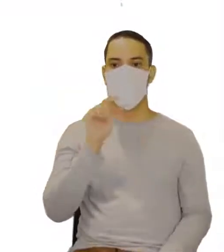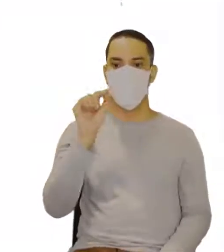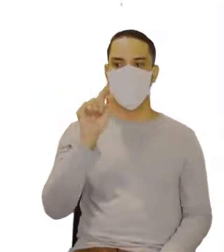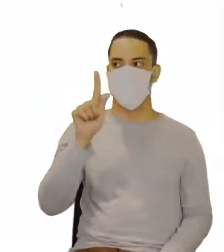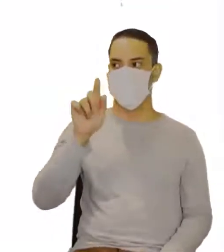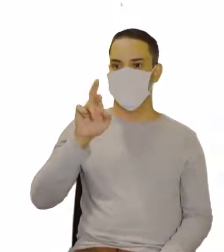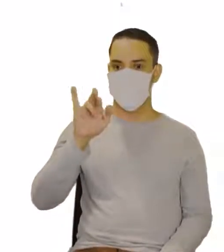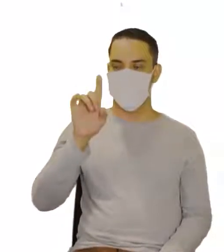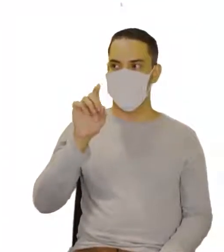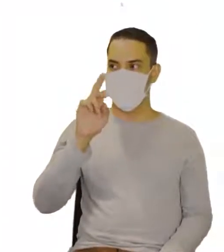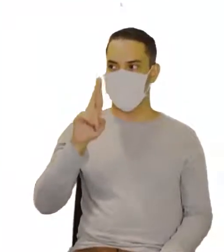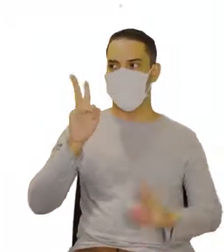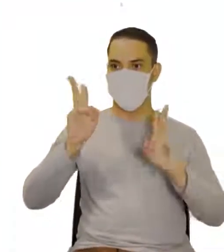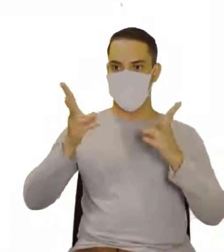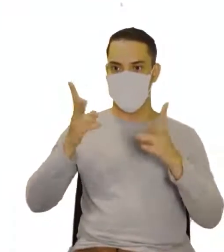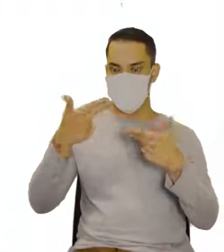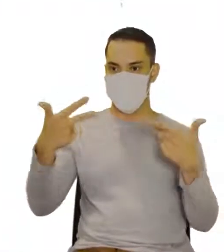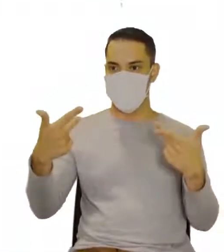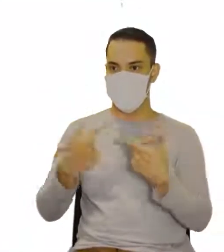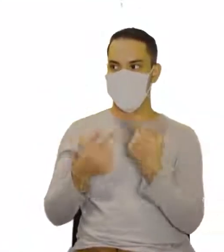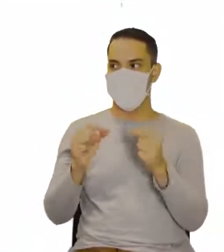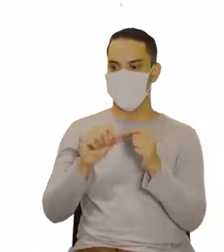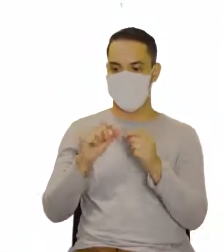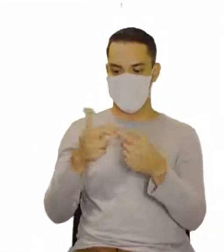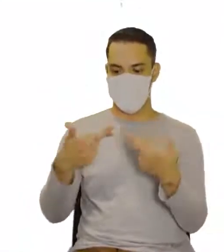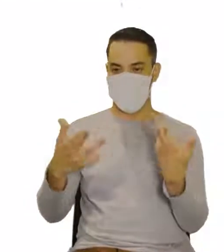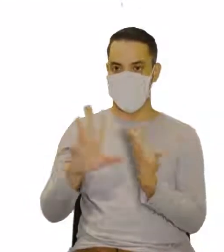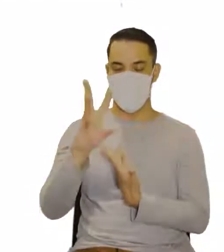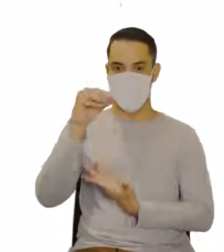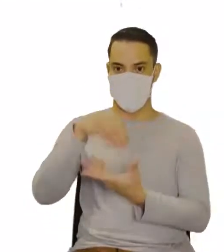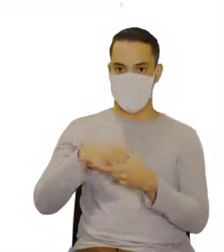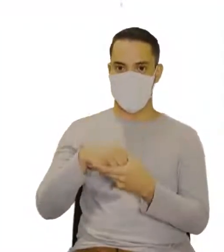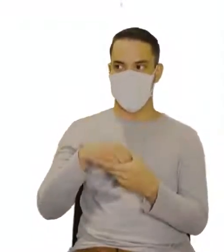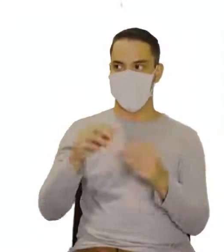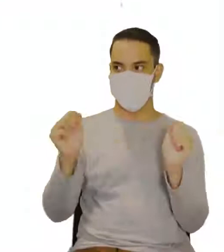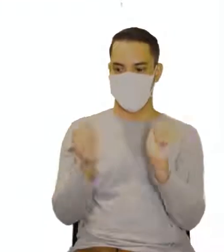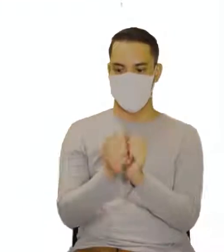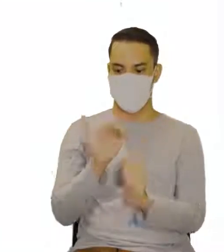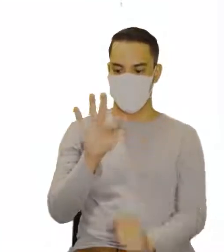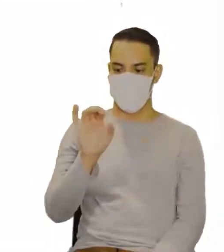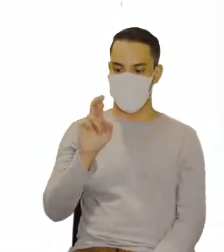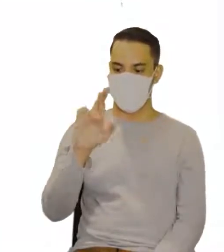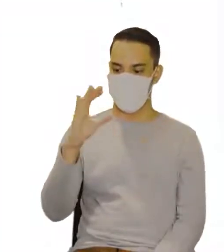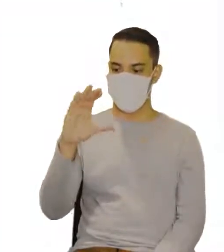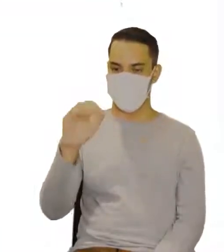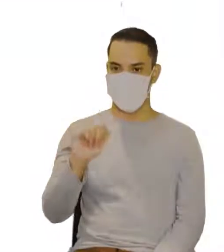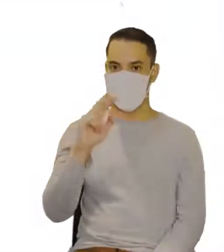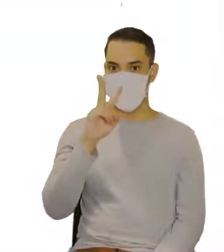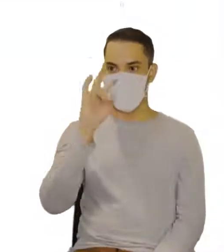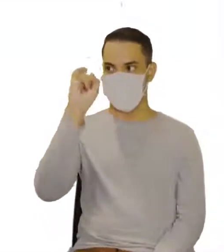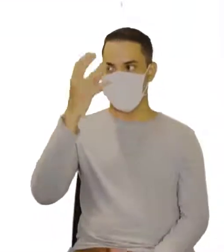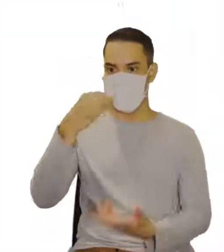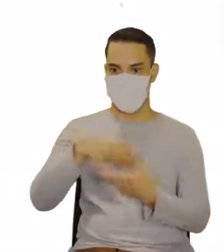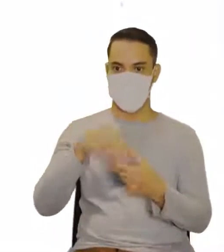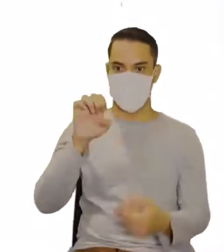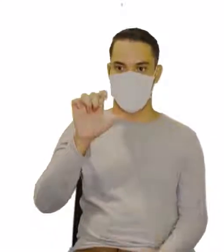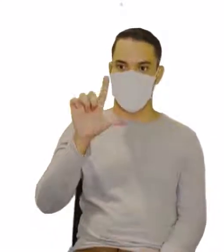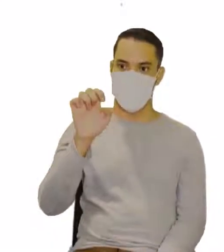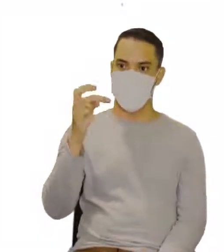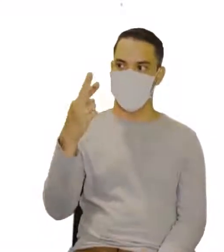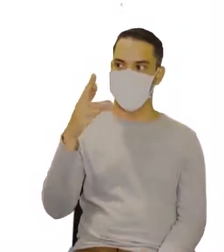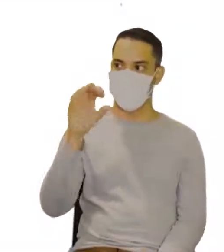gerador a mesma coisa. Resistência interna, força eletromotriz. Resistência,